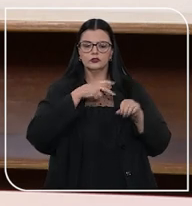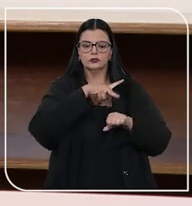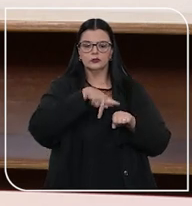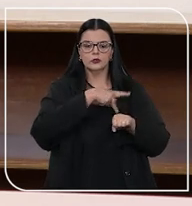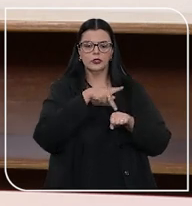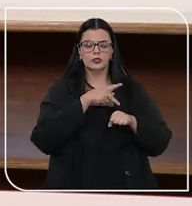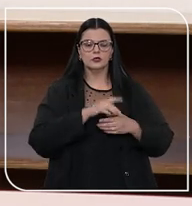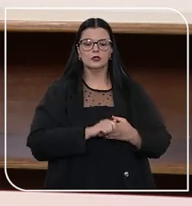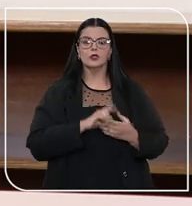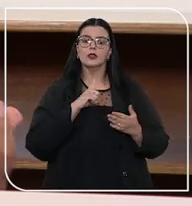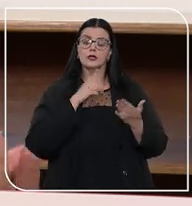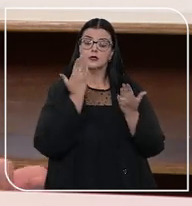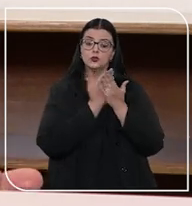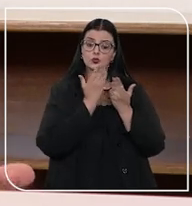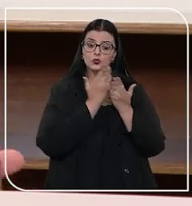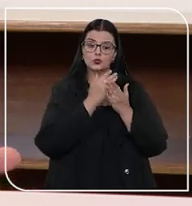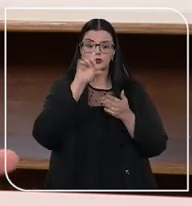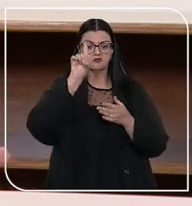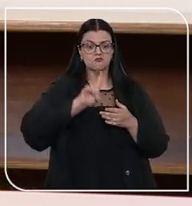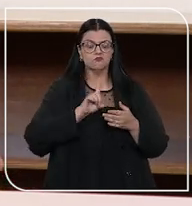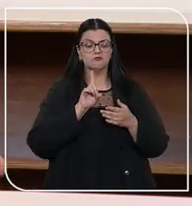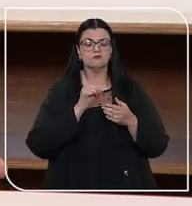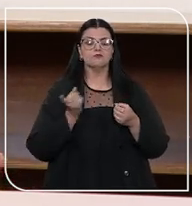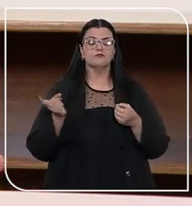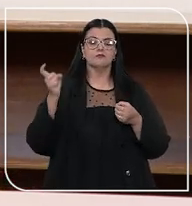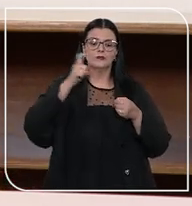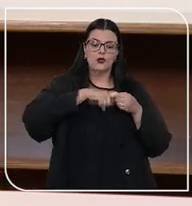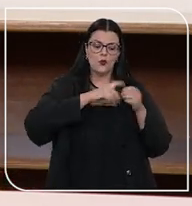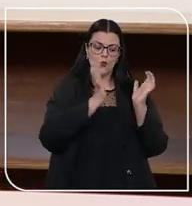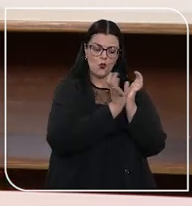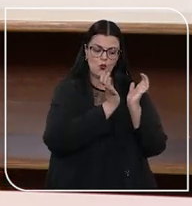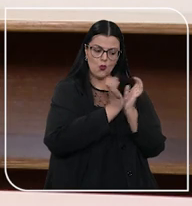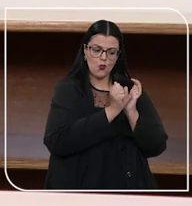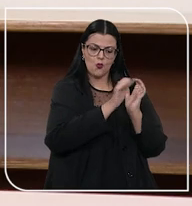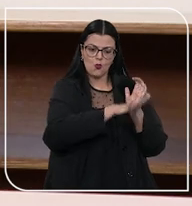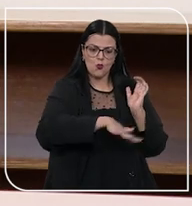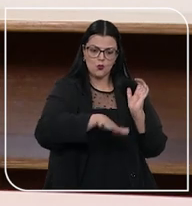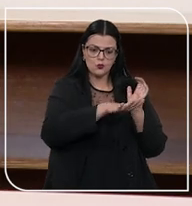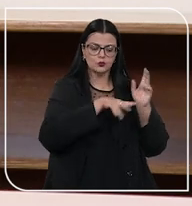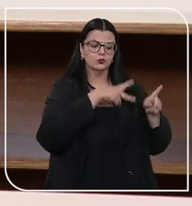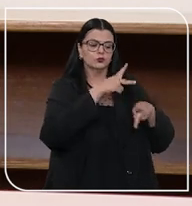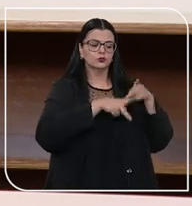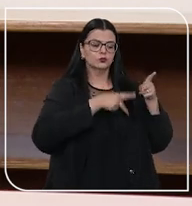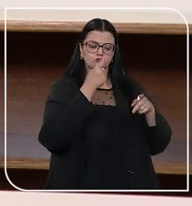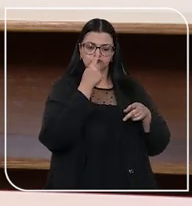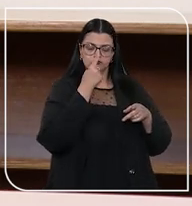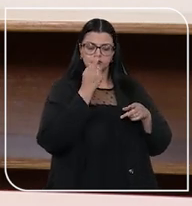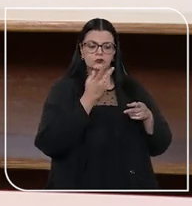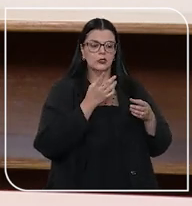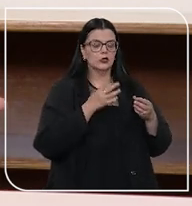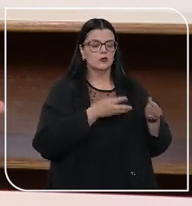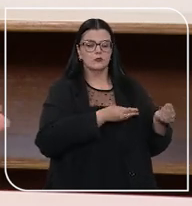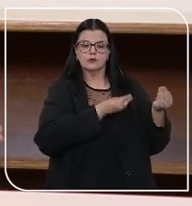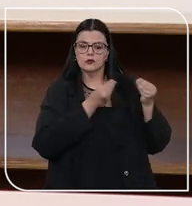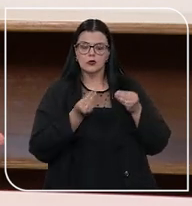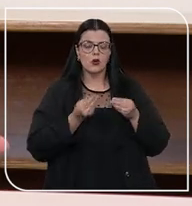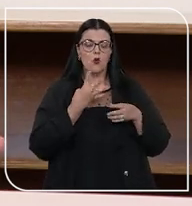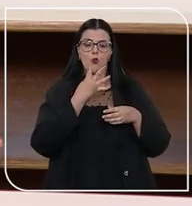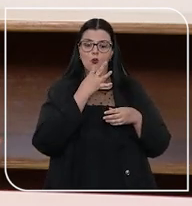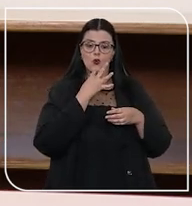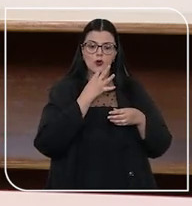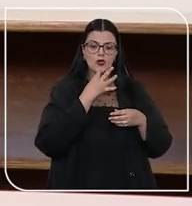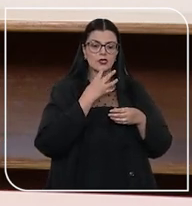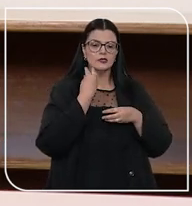nosso país. Eu mesmo estudei direito, mas retornei para a minha comunidade, retornei para o meu povo, todo esse